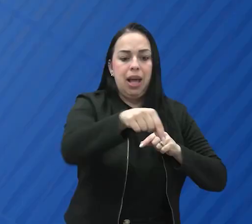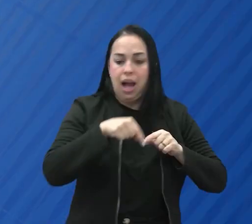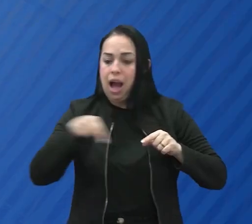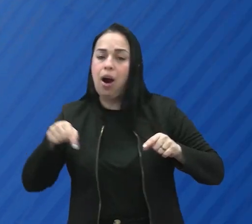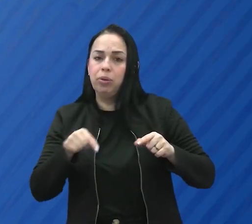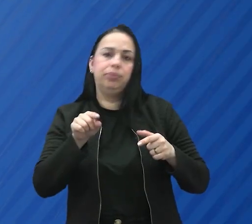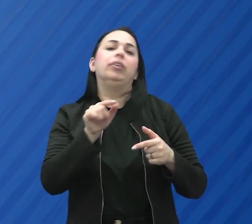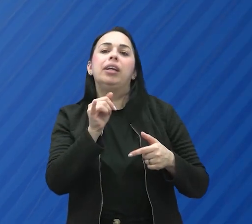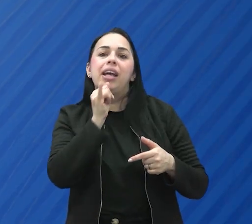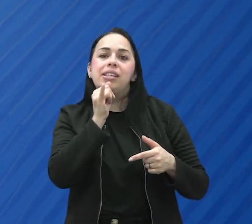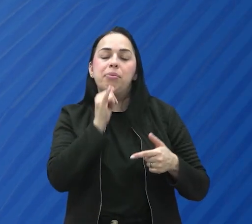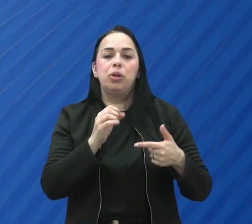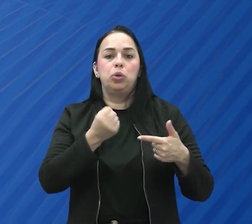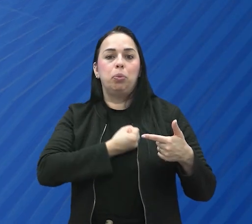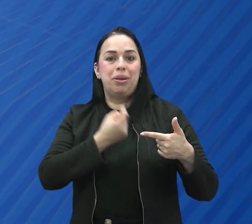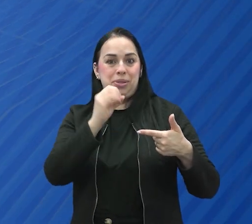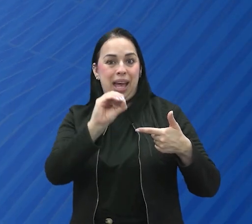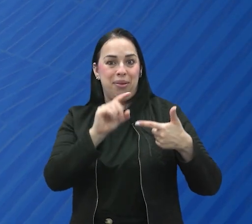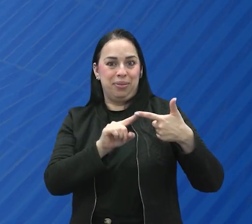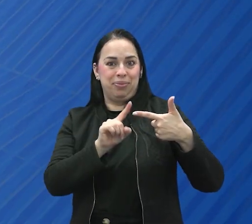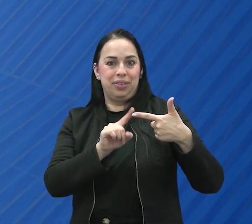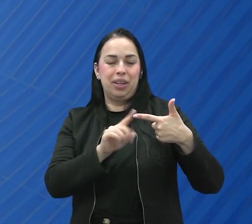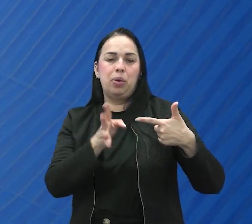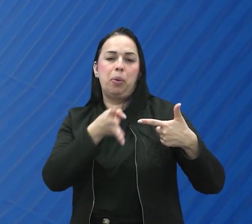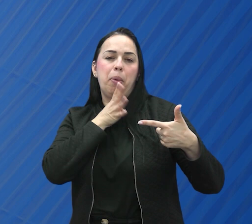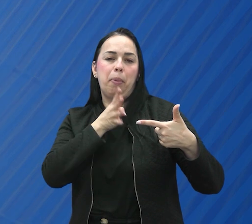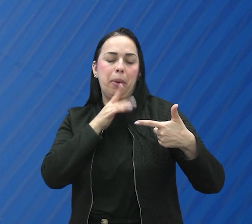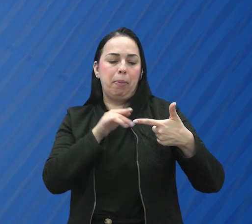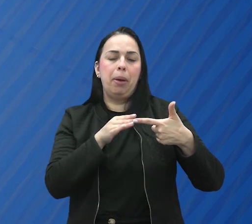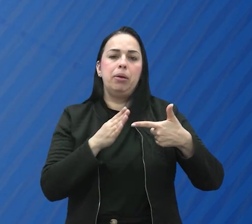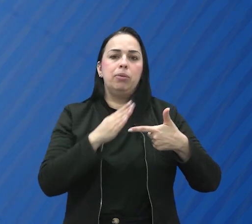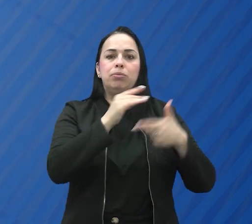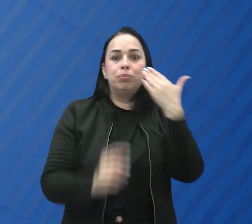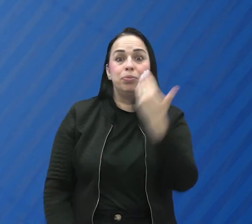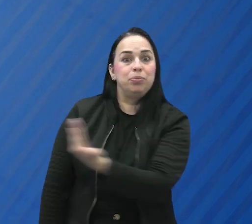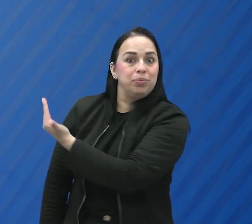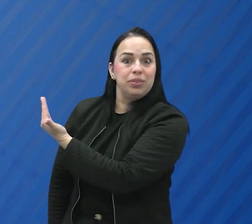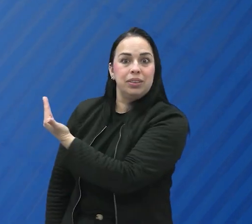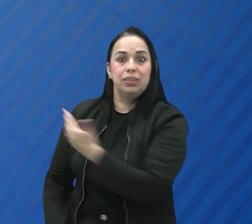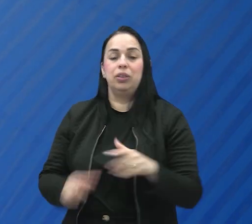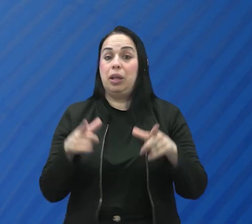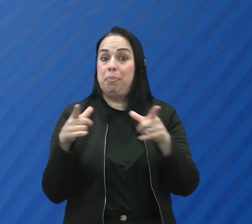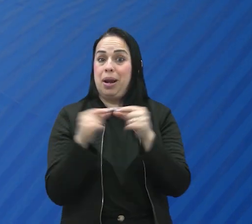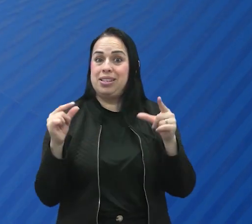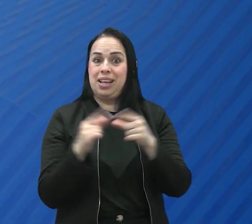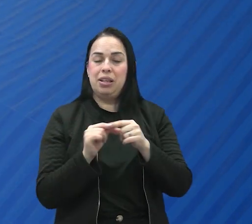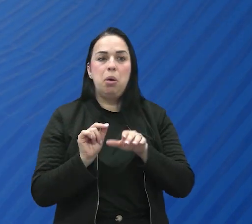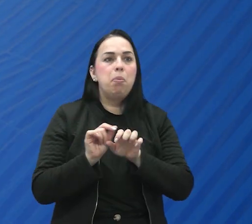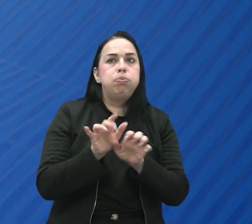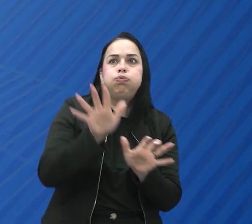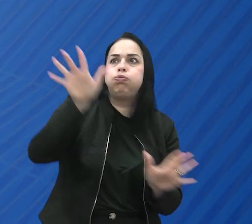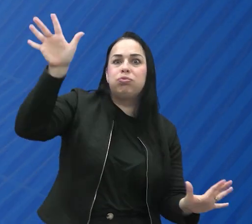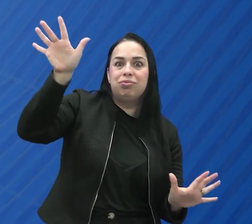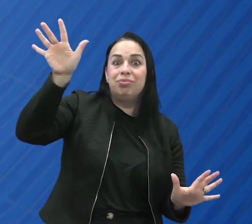específico. As que começam com o número 0, também conhecidas como radiais, partem da capital federal em direção aos